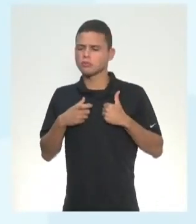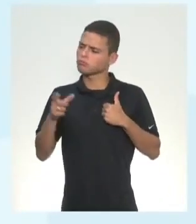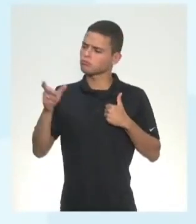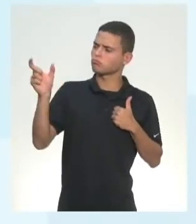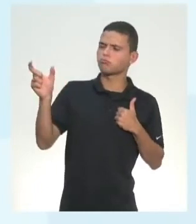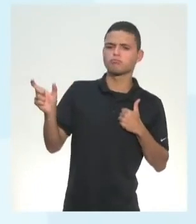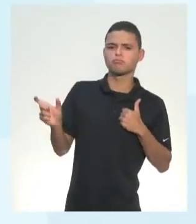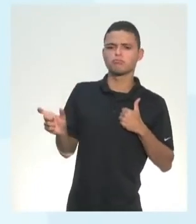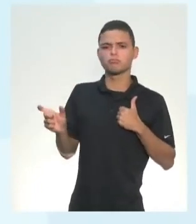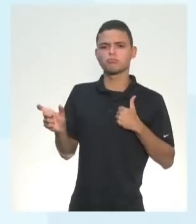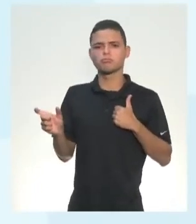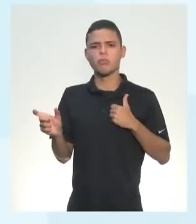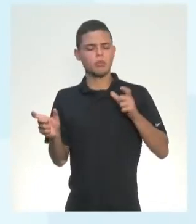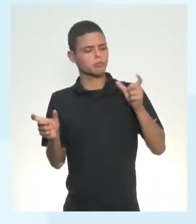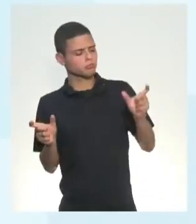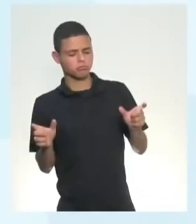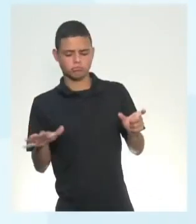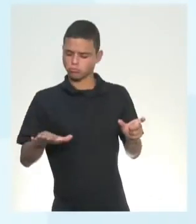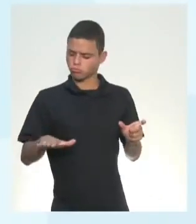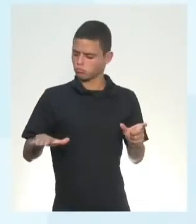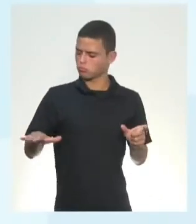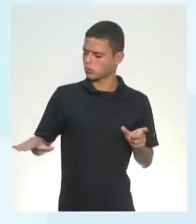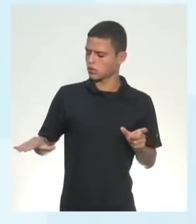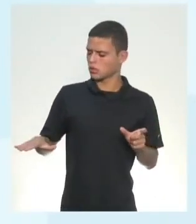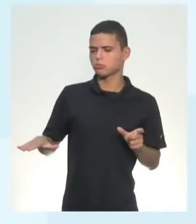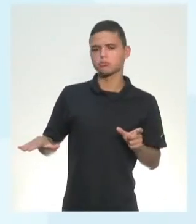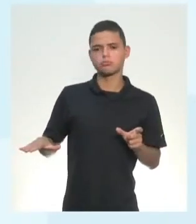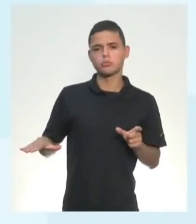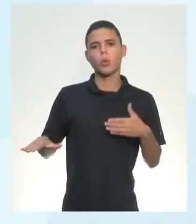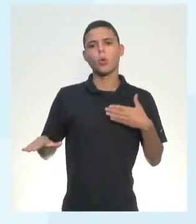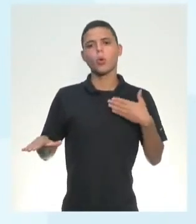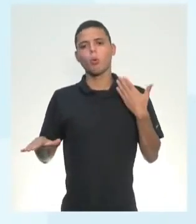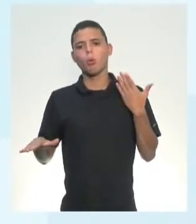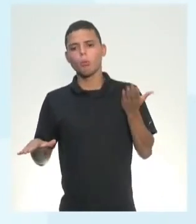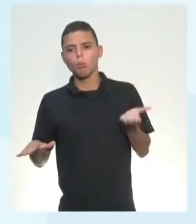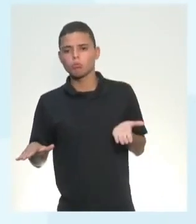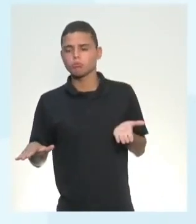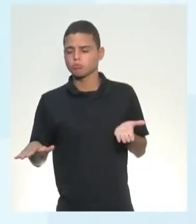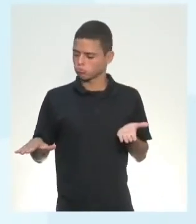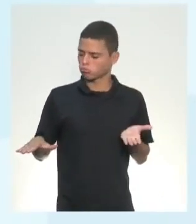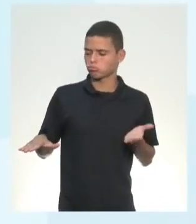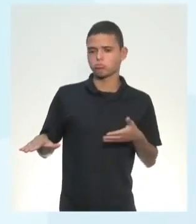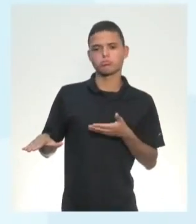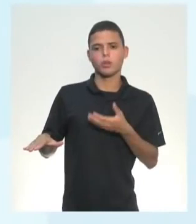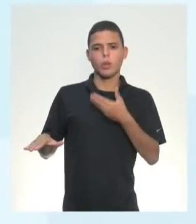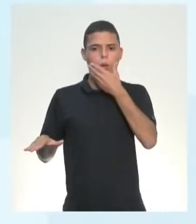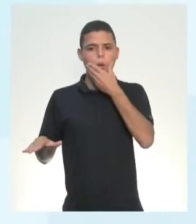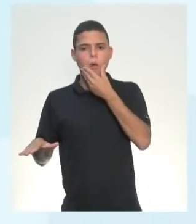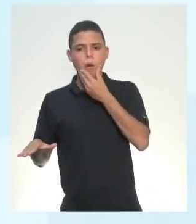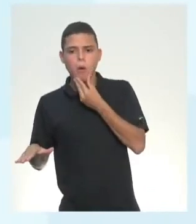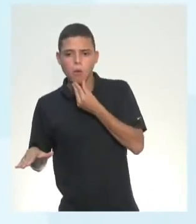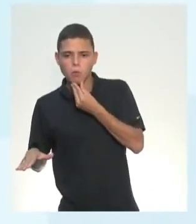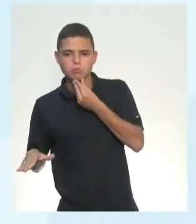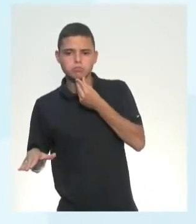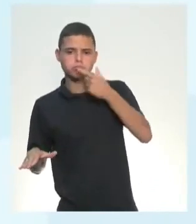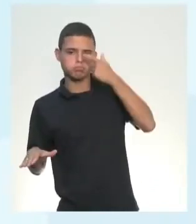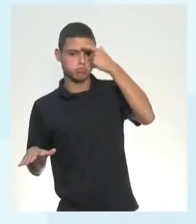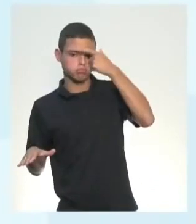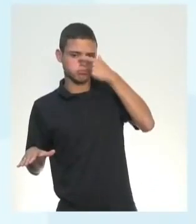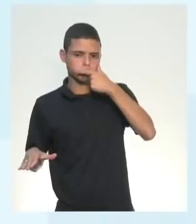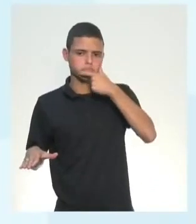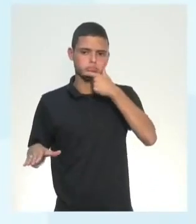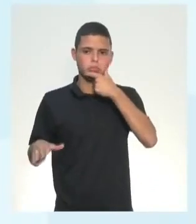bem se era uma criança, como fumos de homem, ou se um homem com ares de